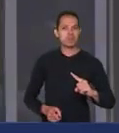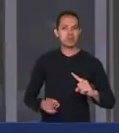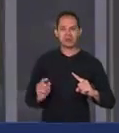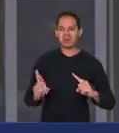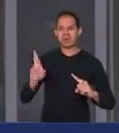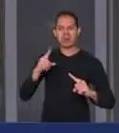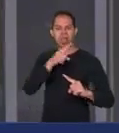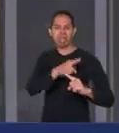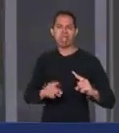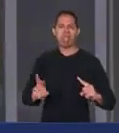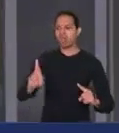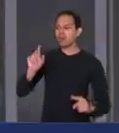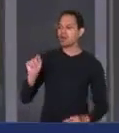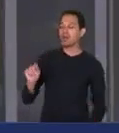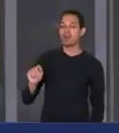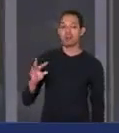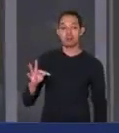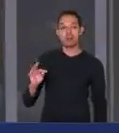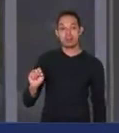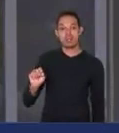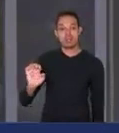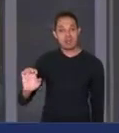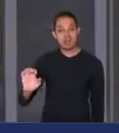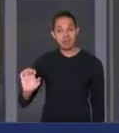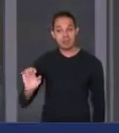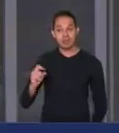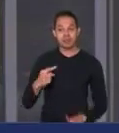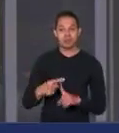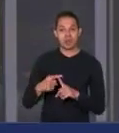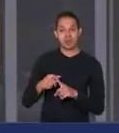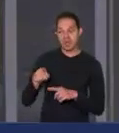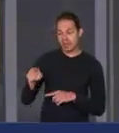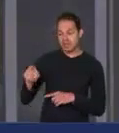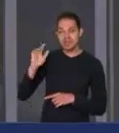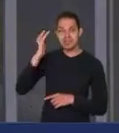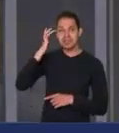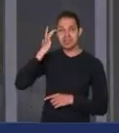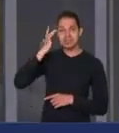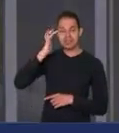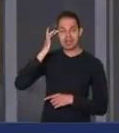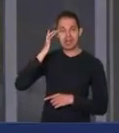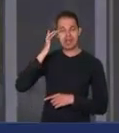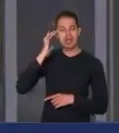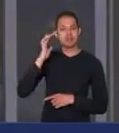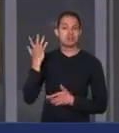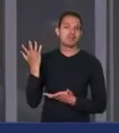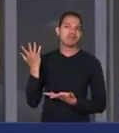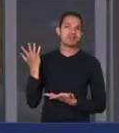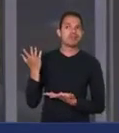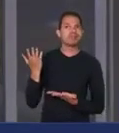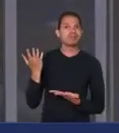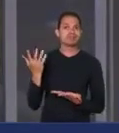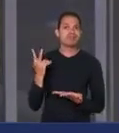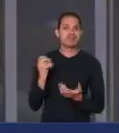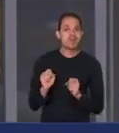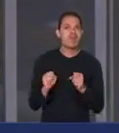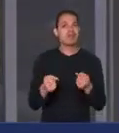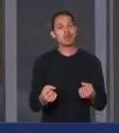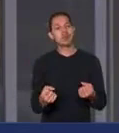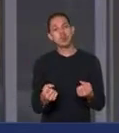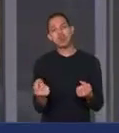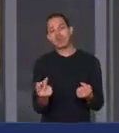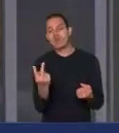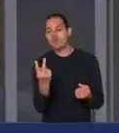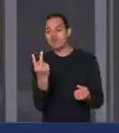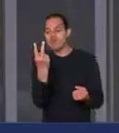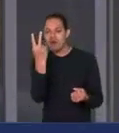Superior Eleitoral, porque, no entendimento destes, acabam defendendo, na verdade, os valores que